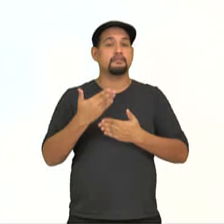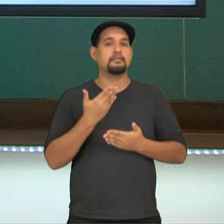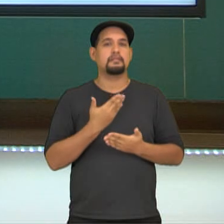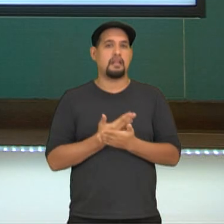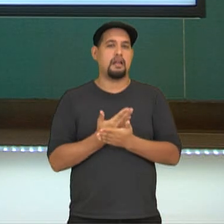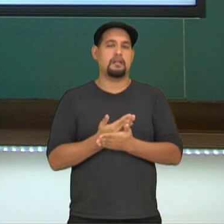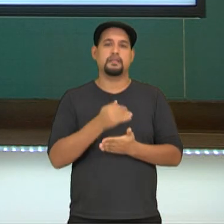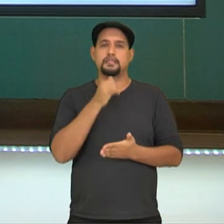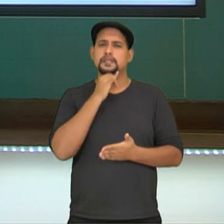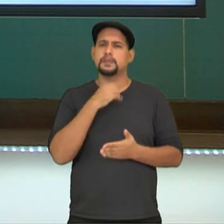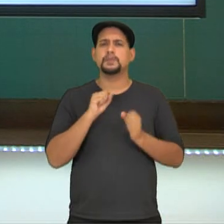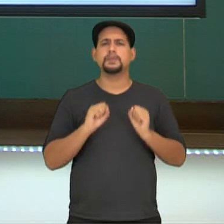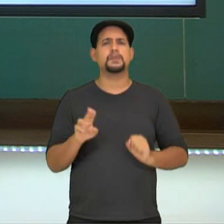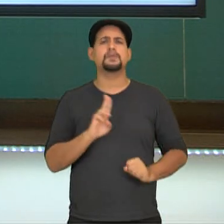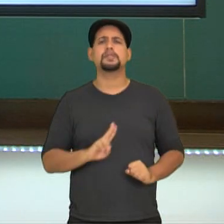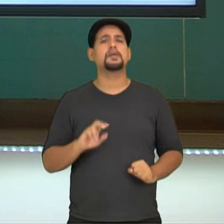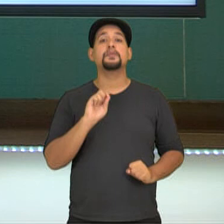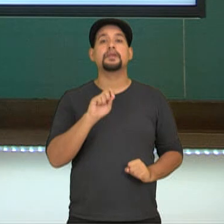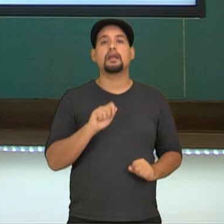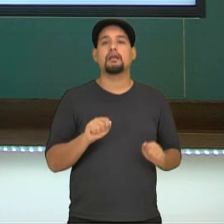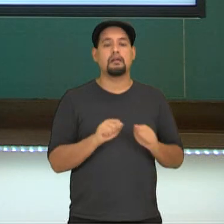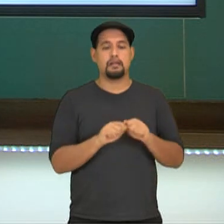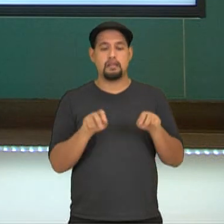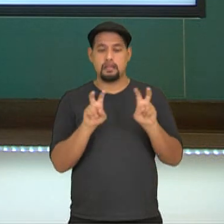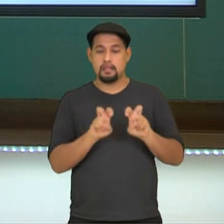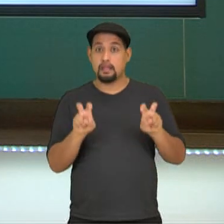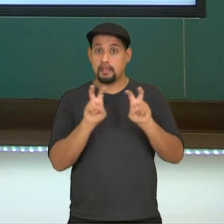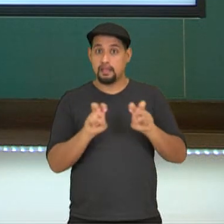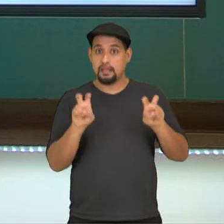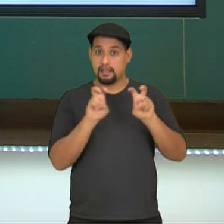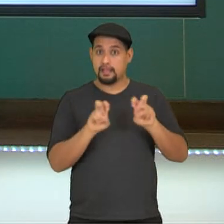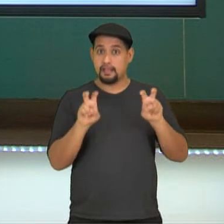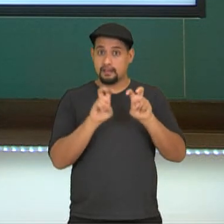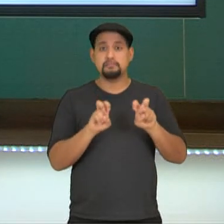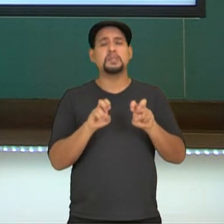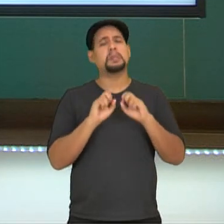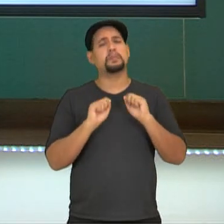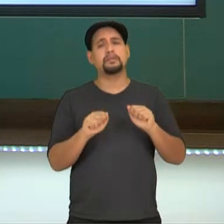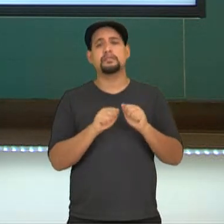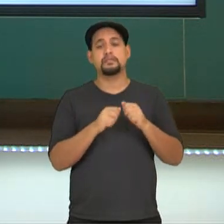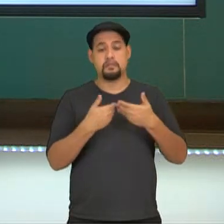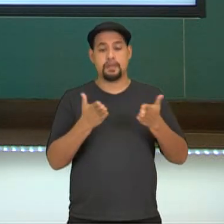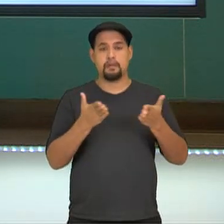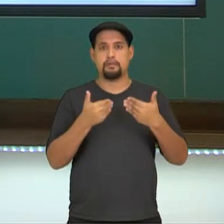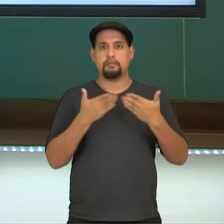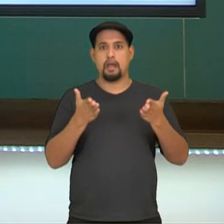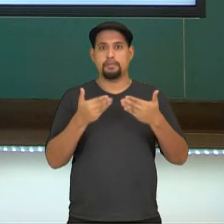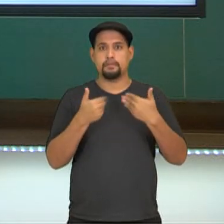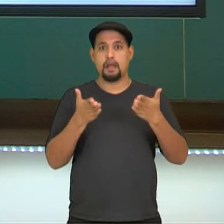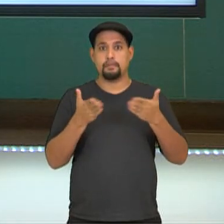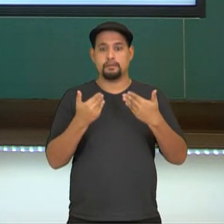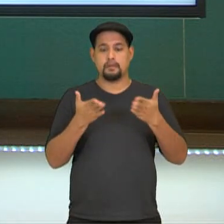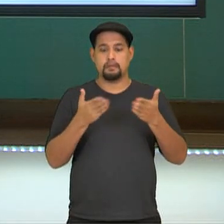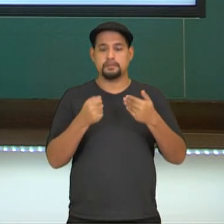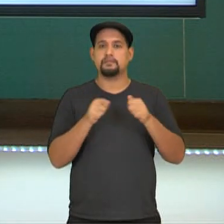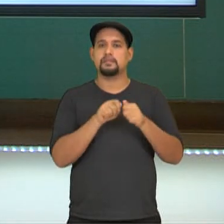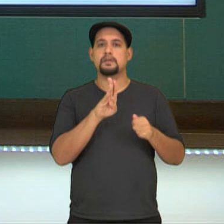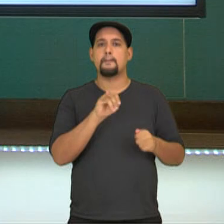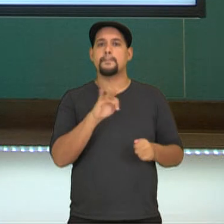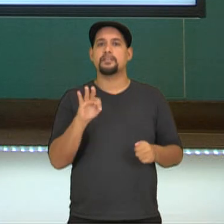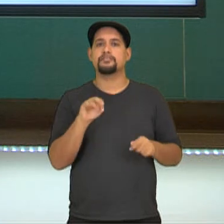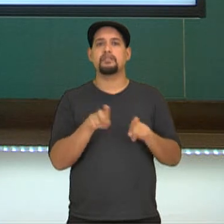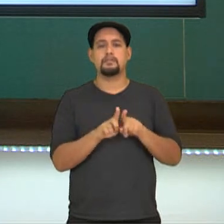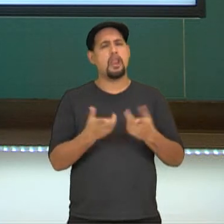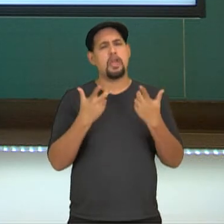né, eu posso usar isso para fazer computação, para fazer chaves fecharem e abrirem, fazendo bits e fazendo linguagem